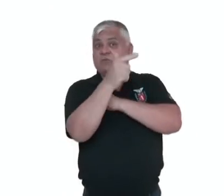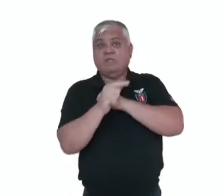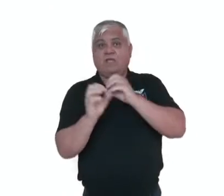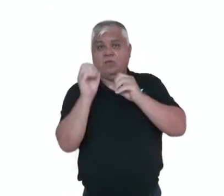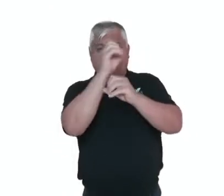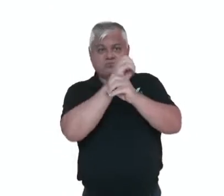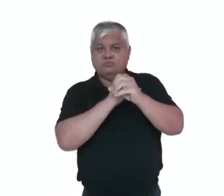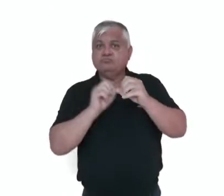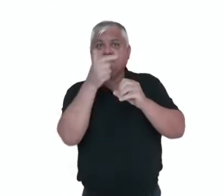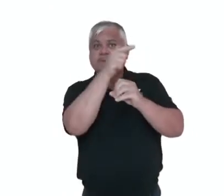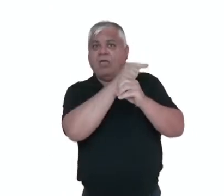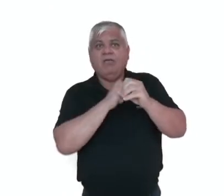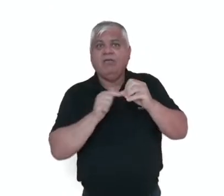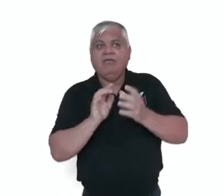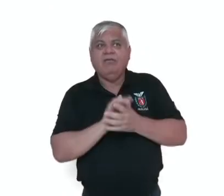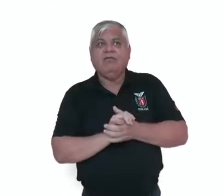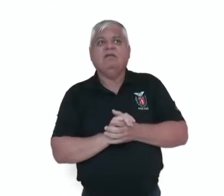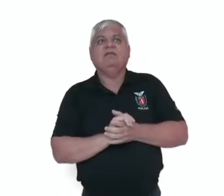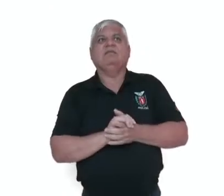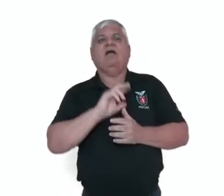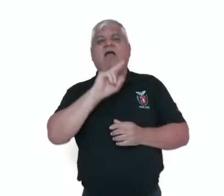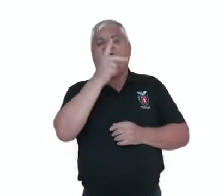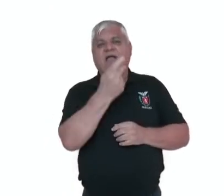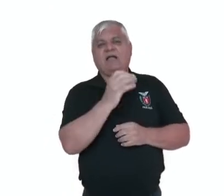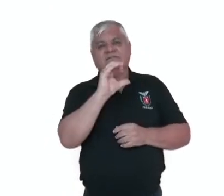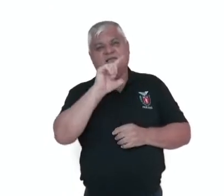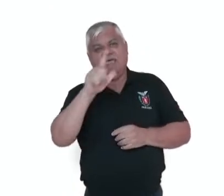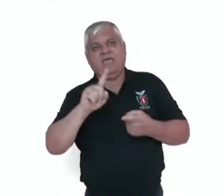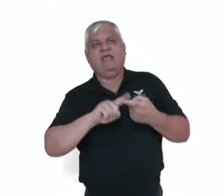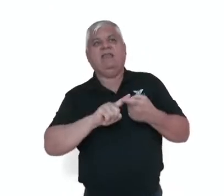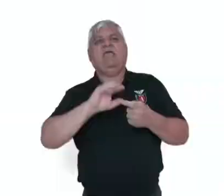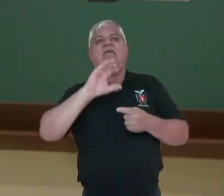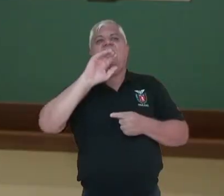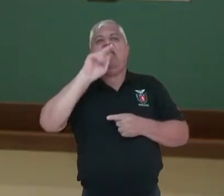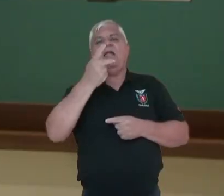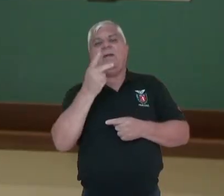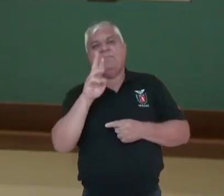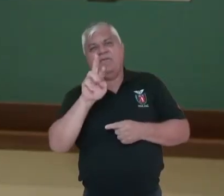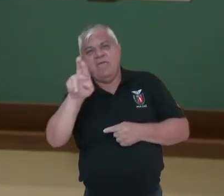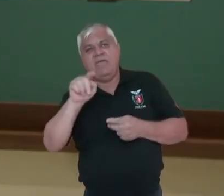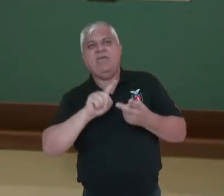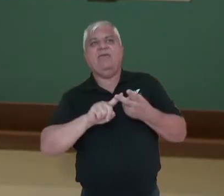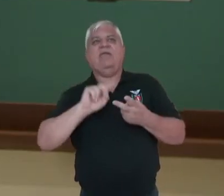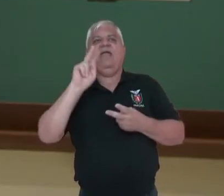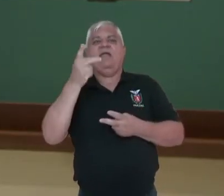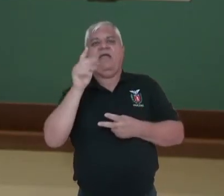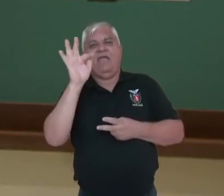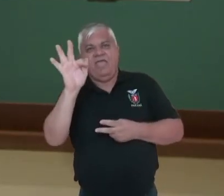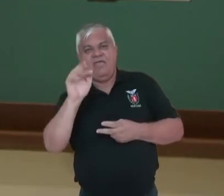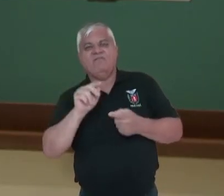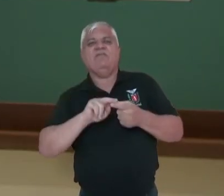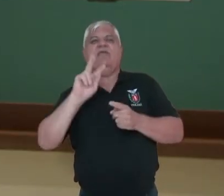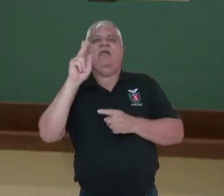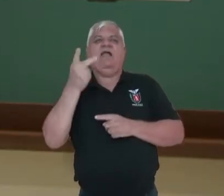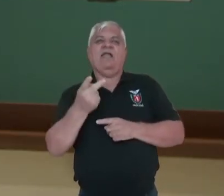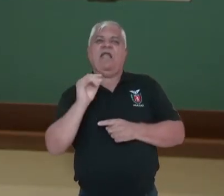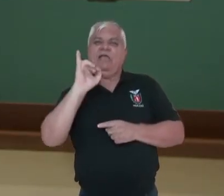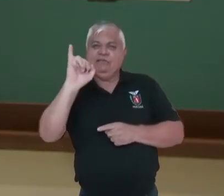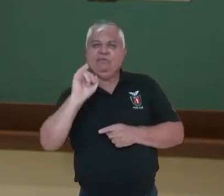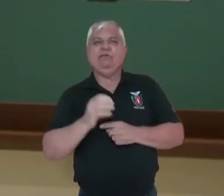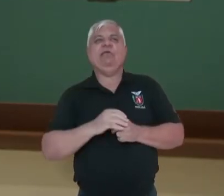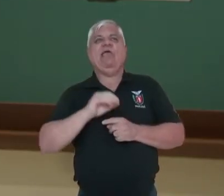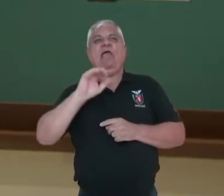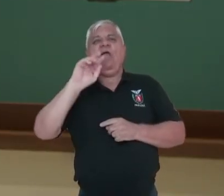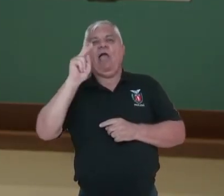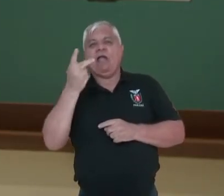oxigênio na fórmula. Então, o HCl, HBr, HF, HI, HCN, H2S, entre outros,